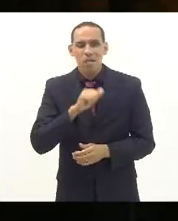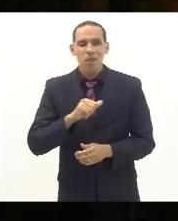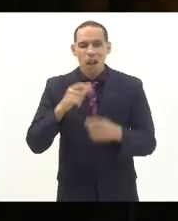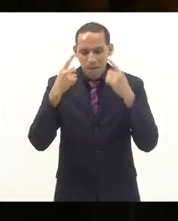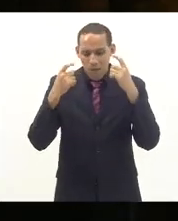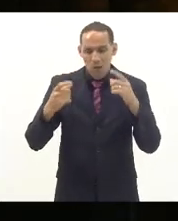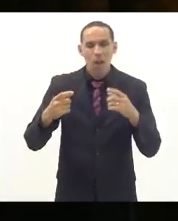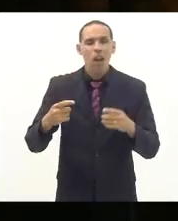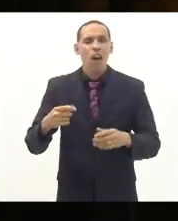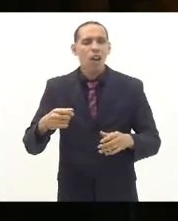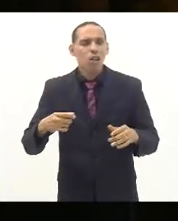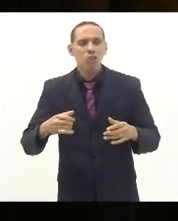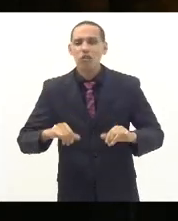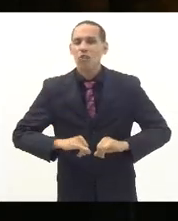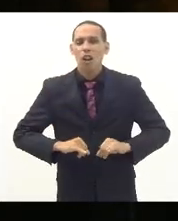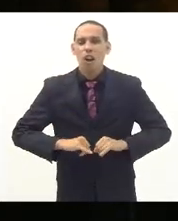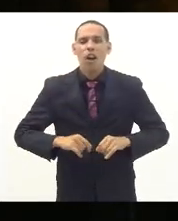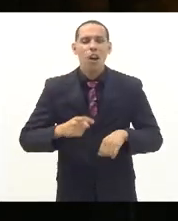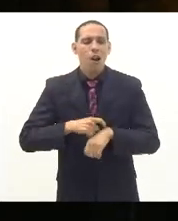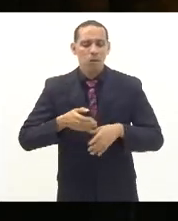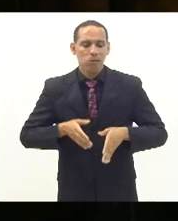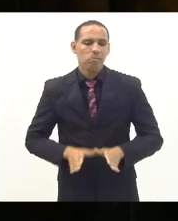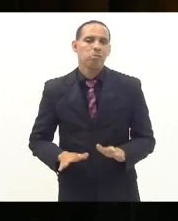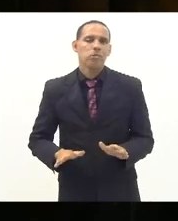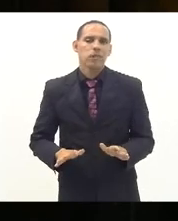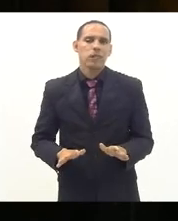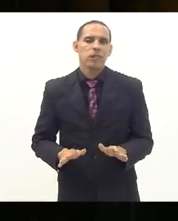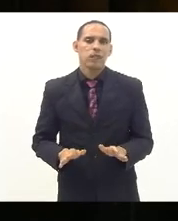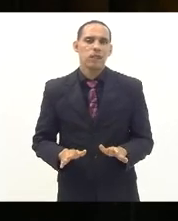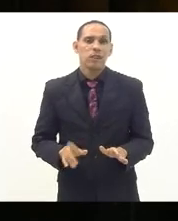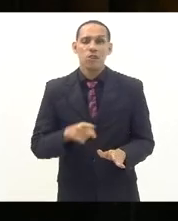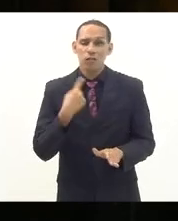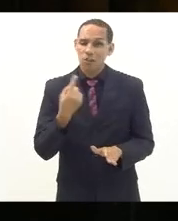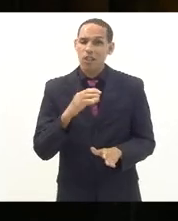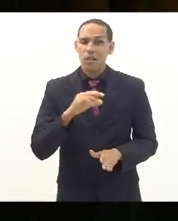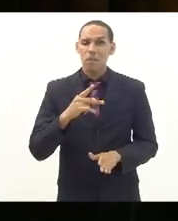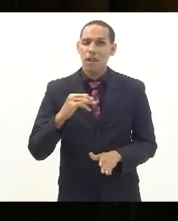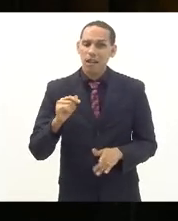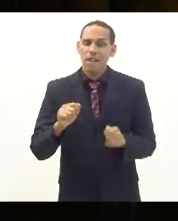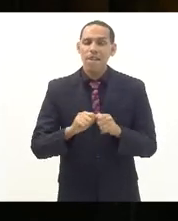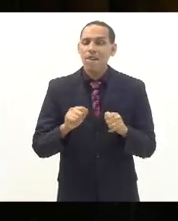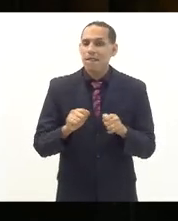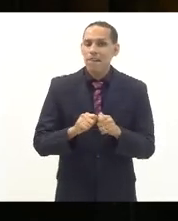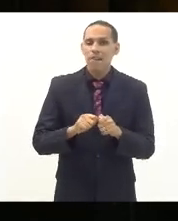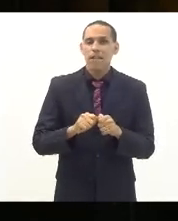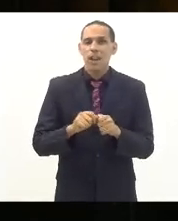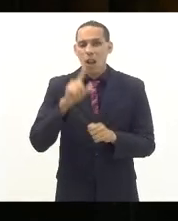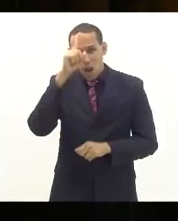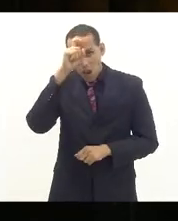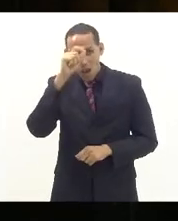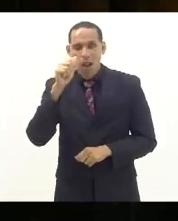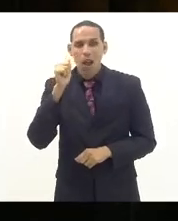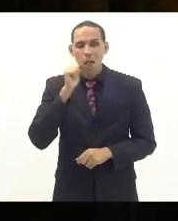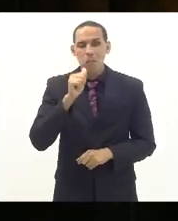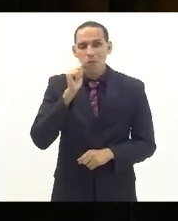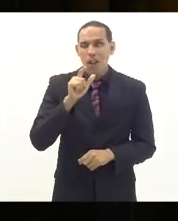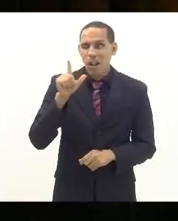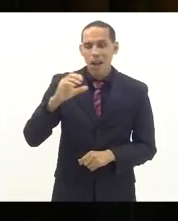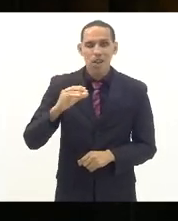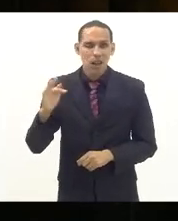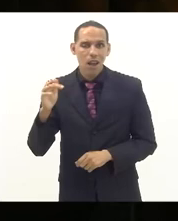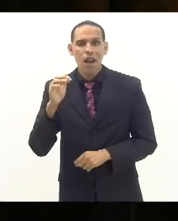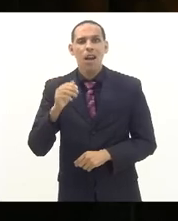precisamos a comissão parlamentar de inquérito não é uma CPI sobre o Hospital da Mulher de Cabo Frio onde 10